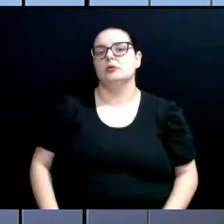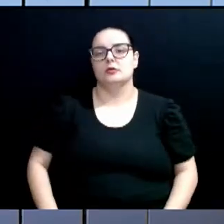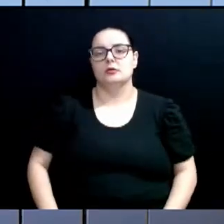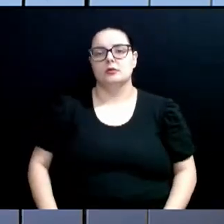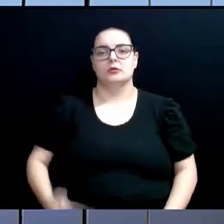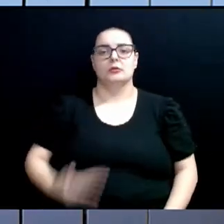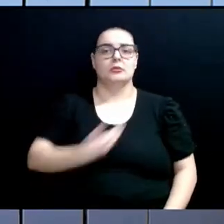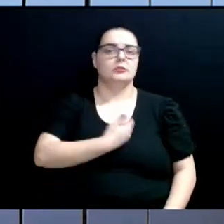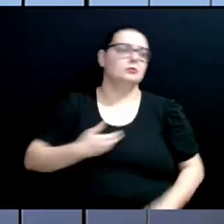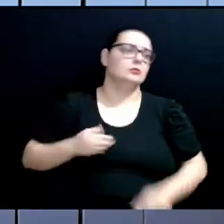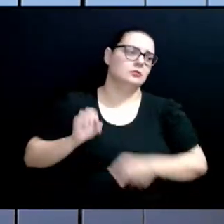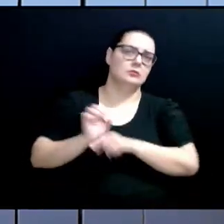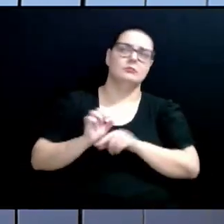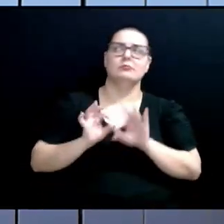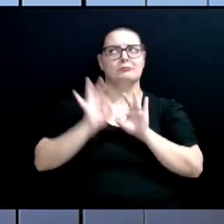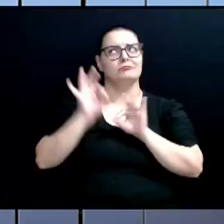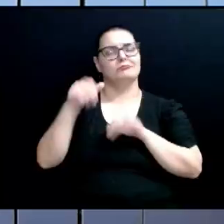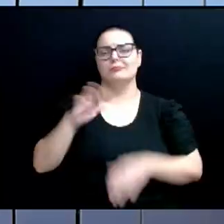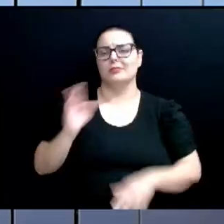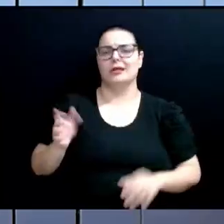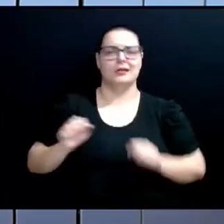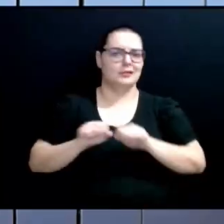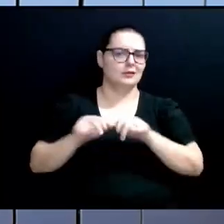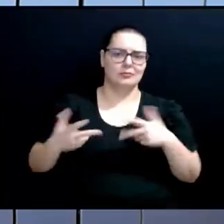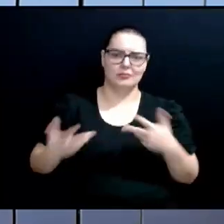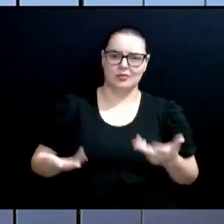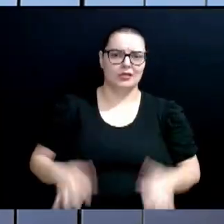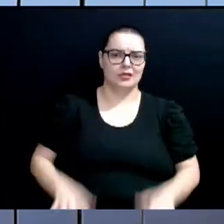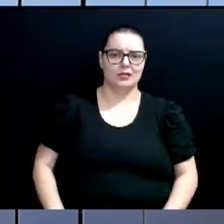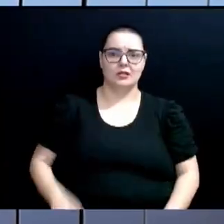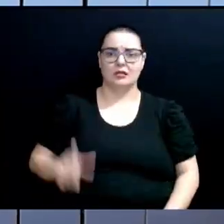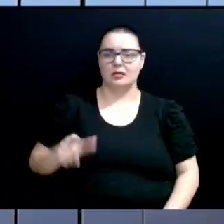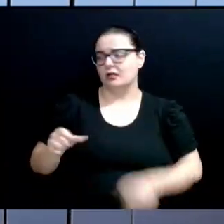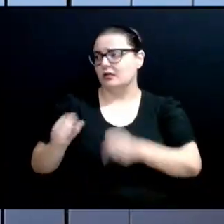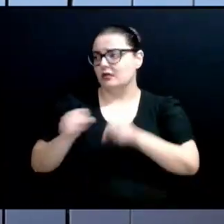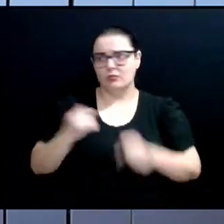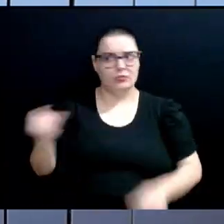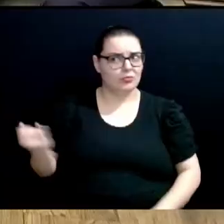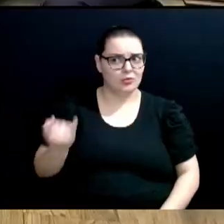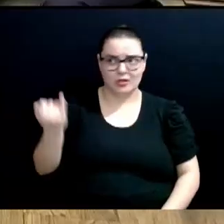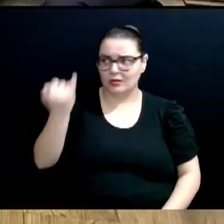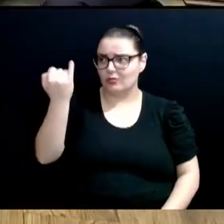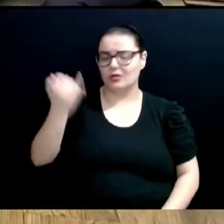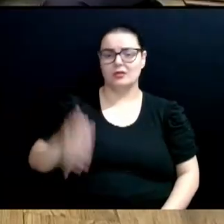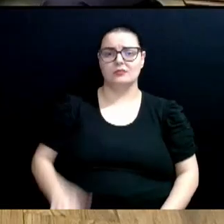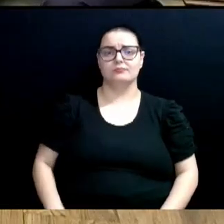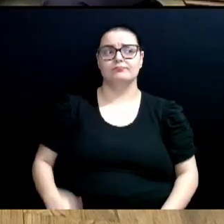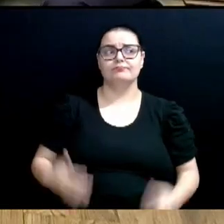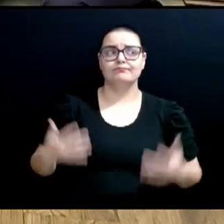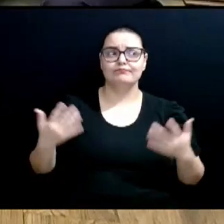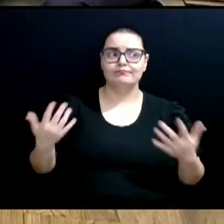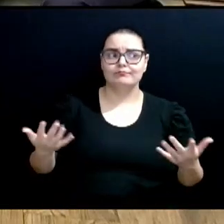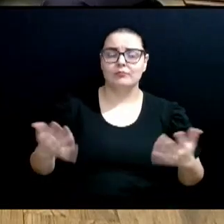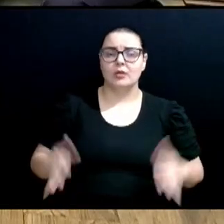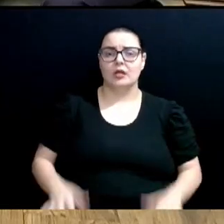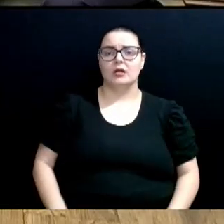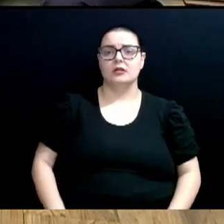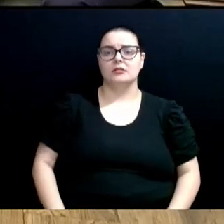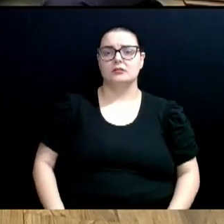ainda mais, né, a Assembleia Legislativa ela é um poder importantíssimo, mas ela fica meio